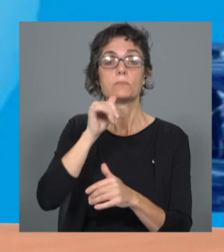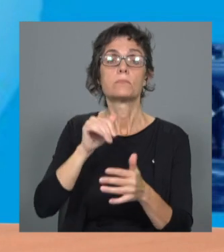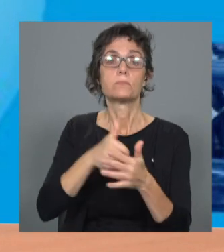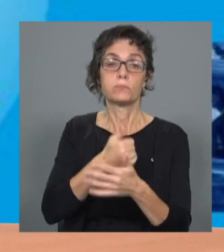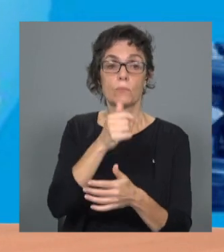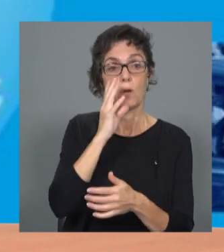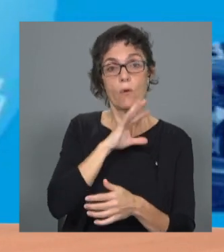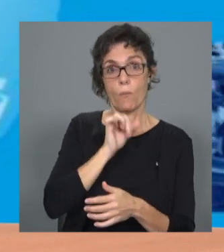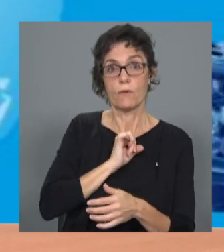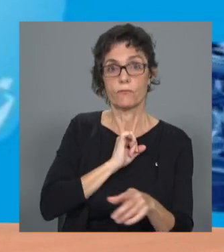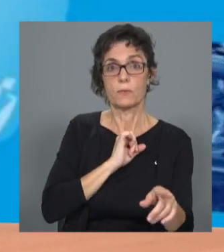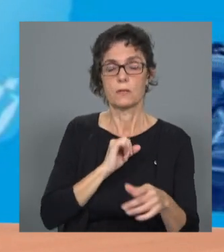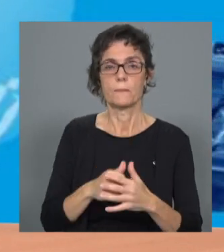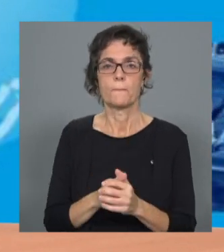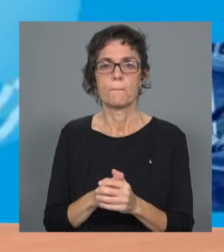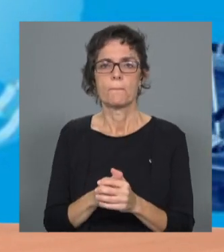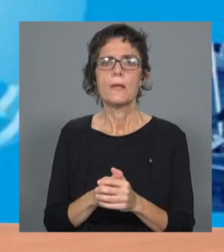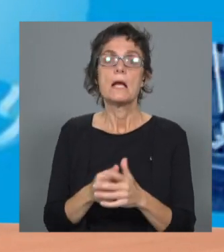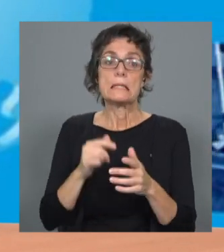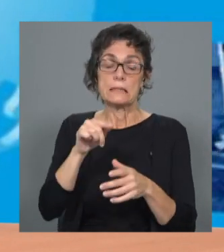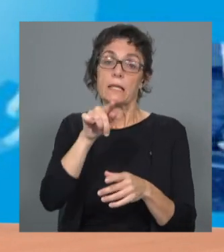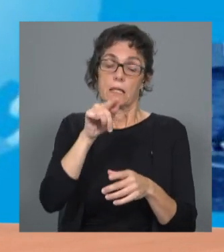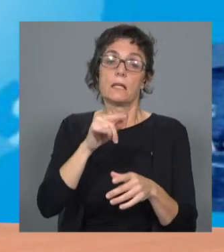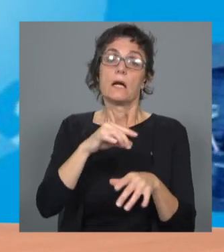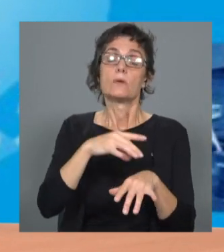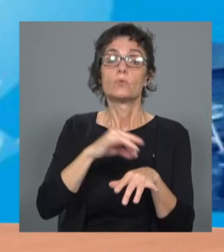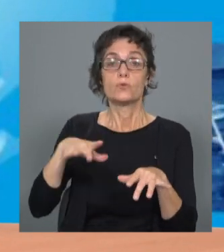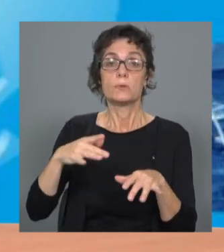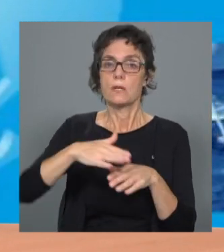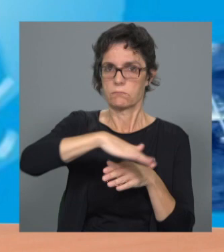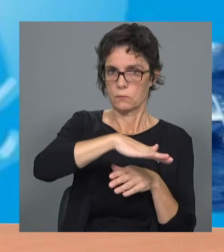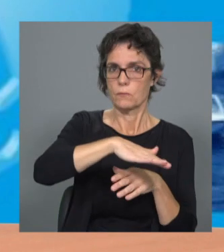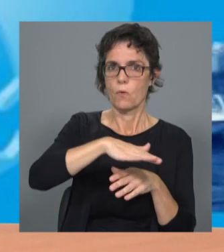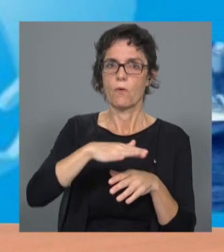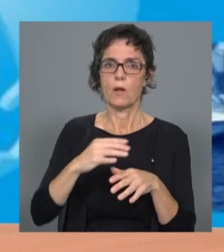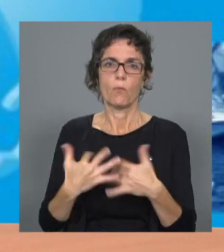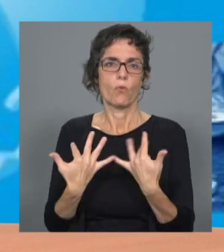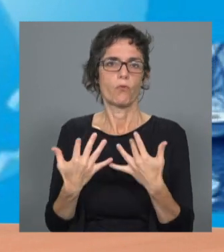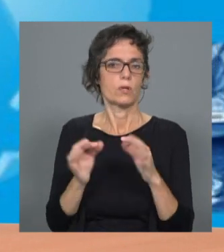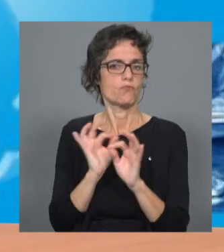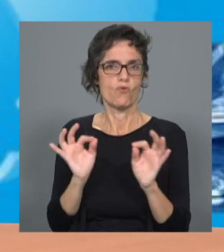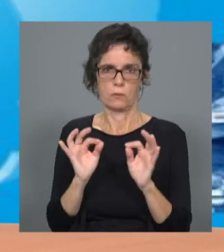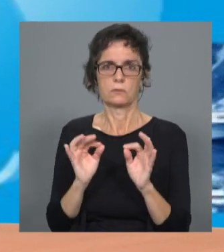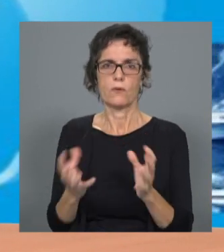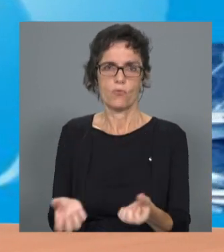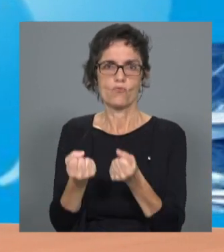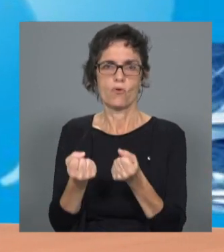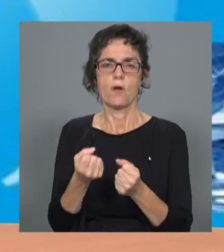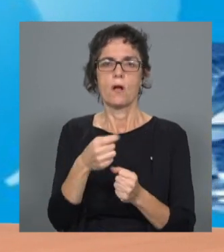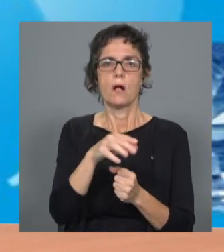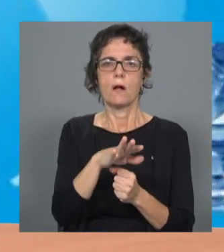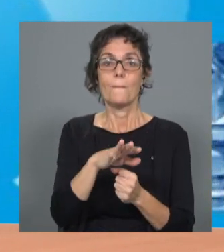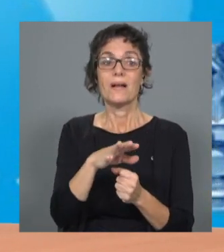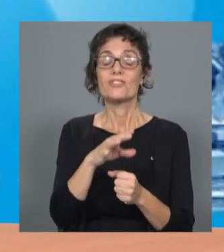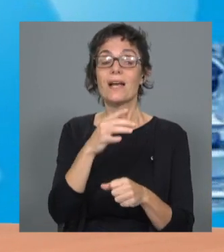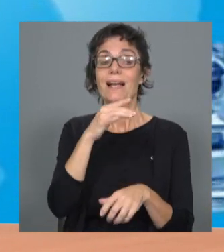hospital, diziam que estava curada da Covid-19, que estava bem, mas aquilo que acontece é que nas pessoas de